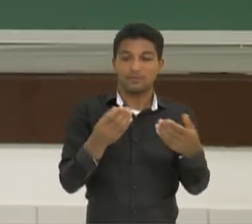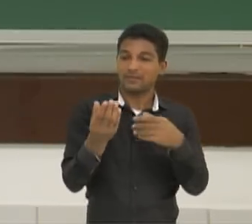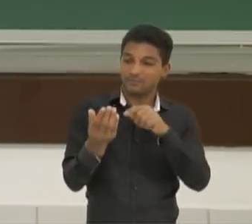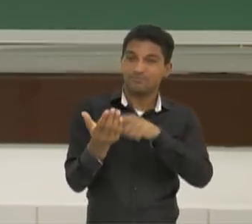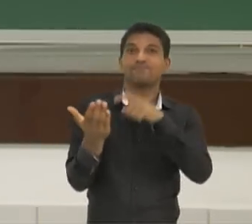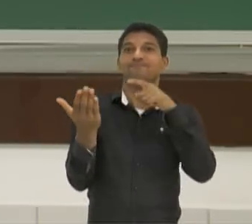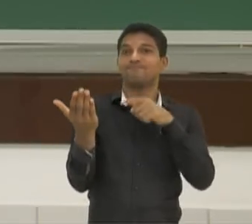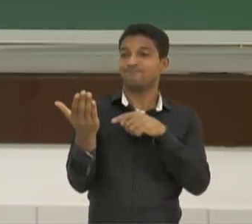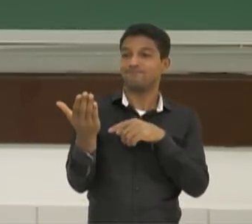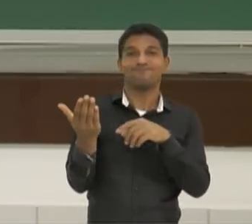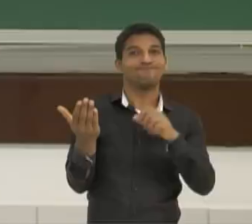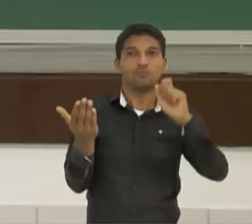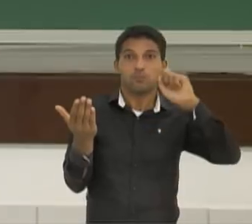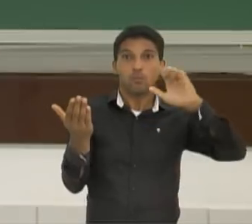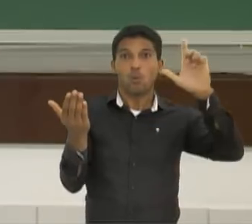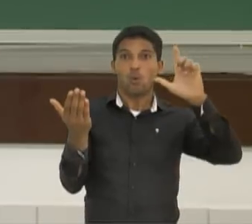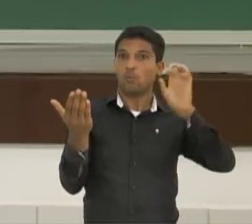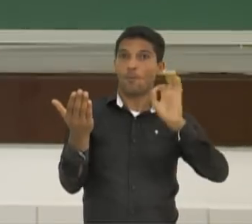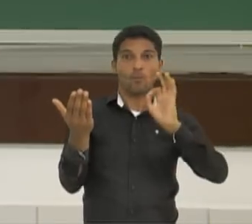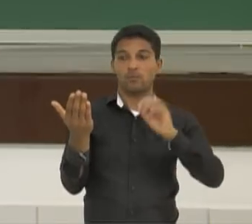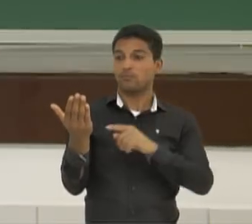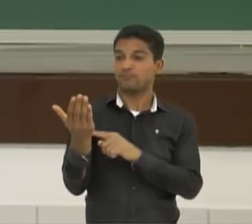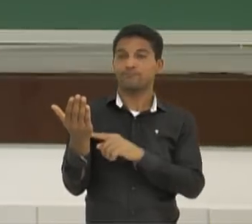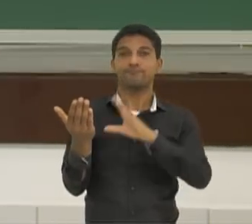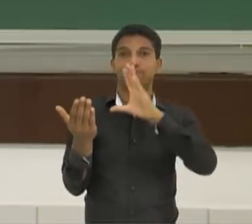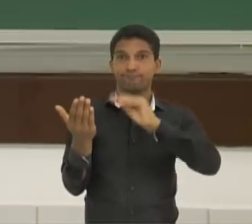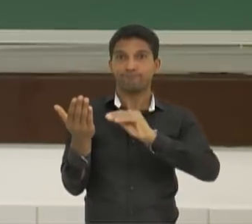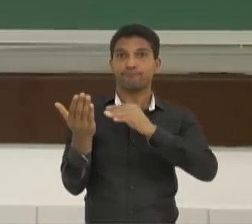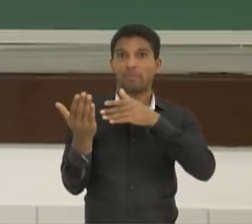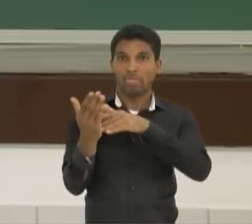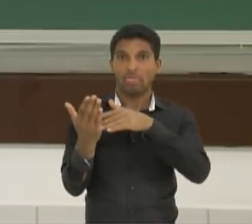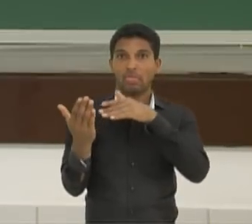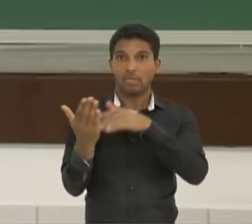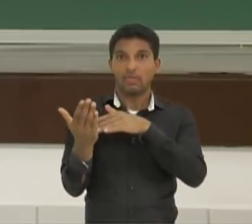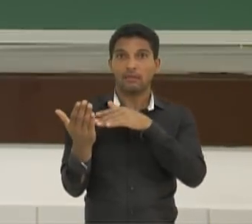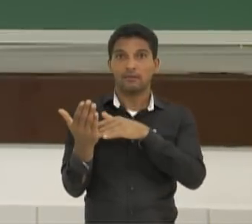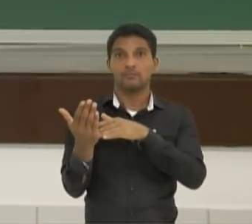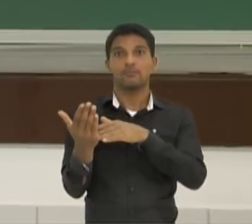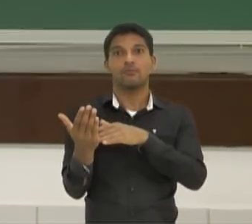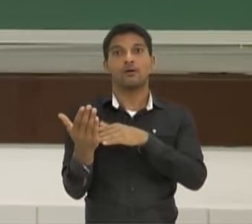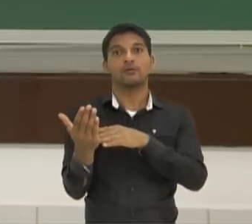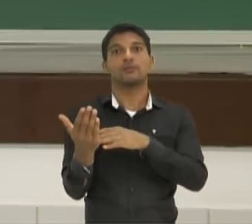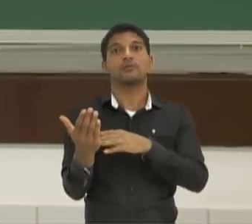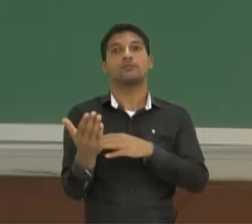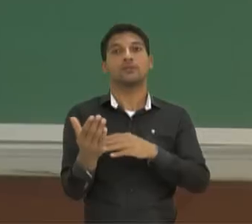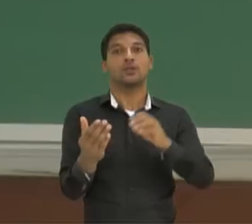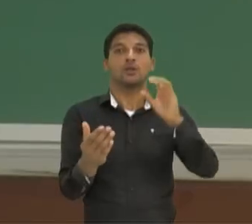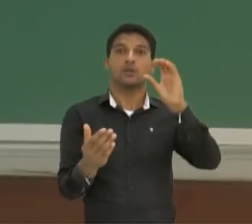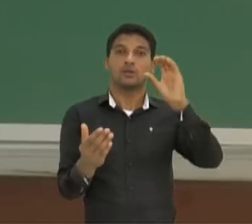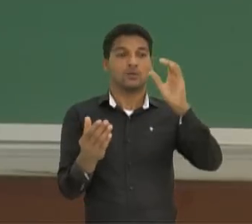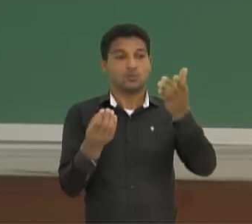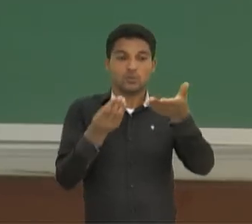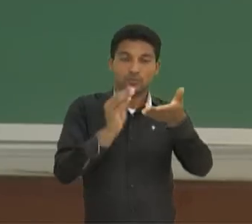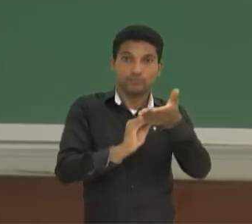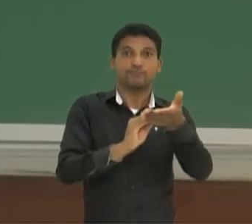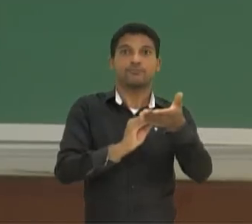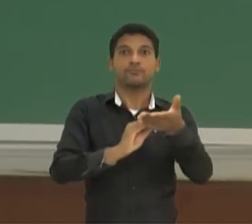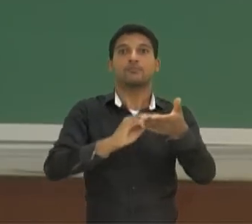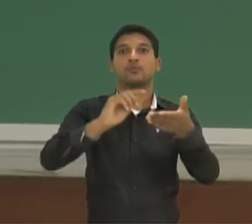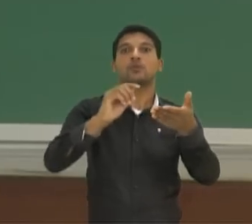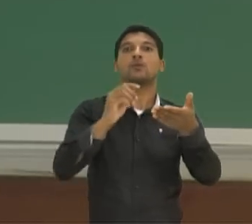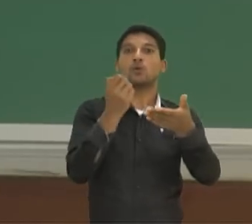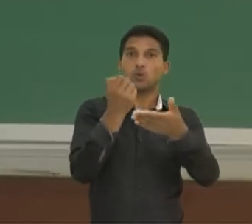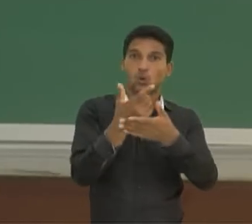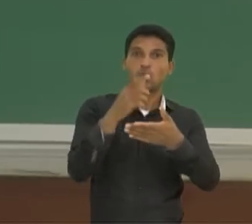estou reclamando de algo. É possível estar usando também o ponto de exclamação. Né? Então, continuando a leitura aqui na última frase do nosso